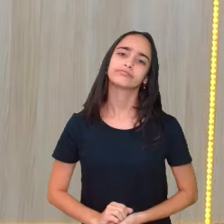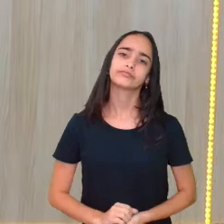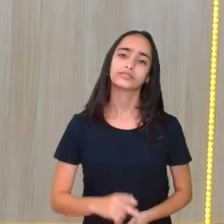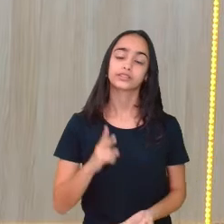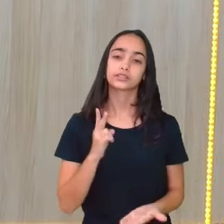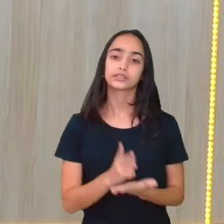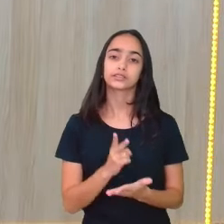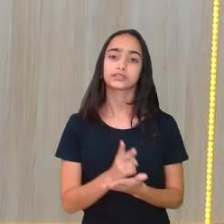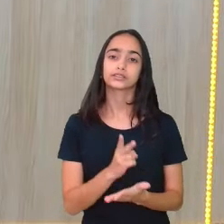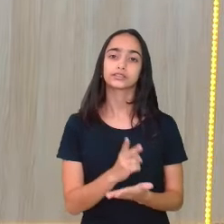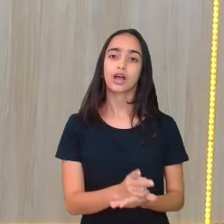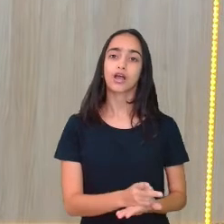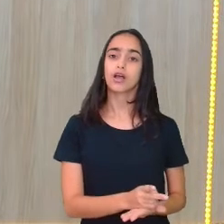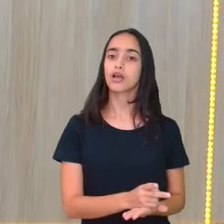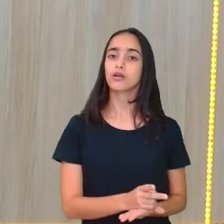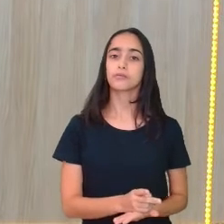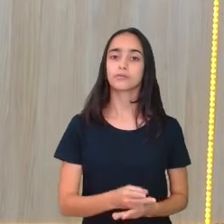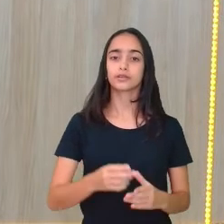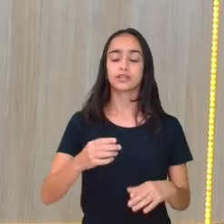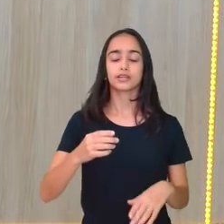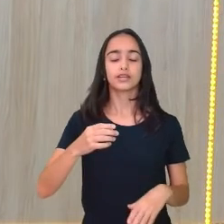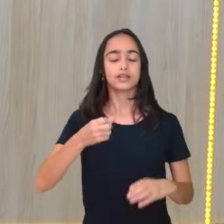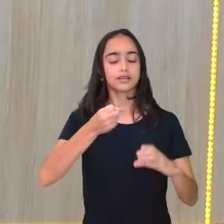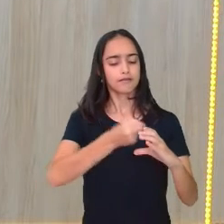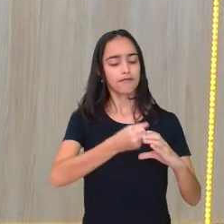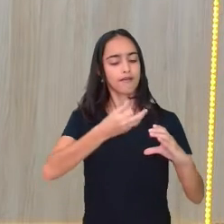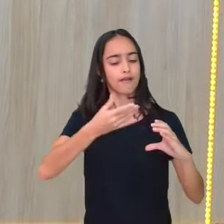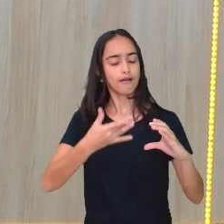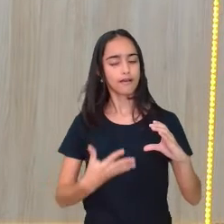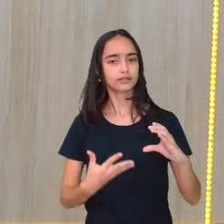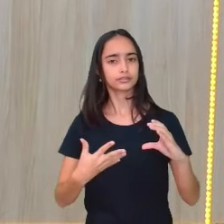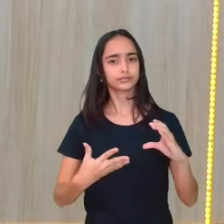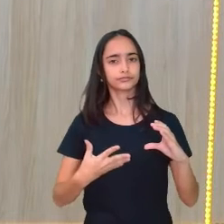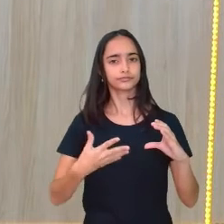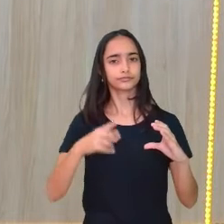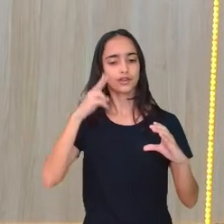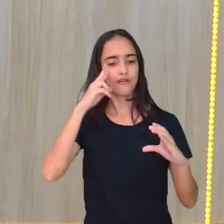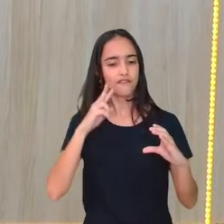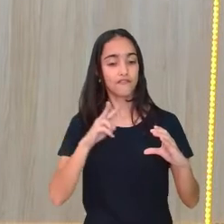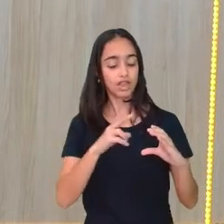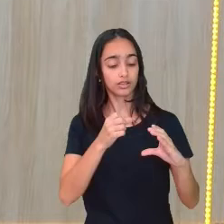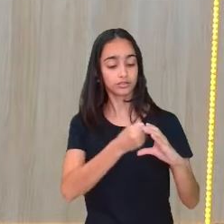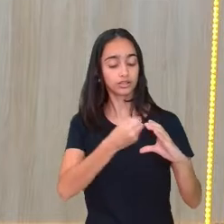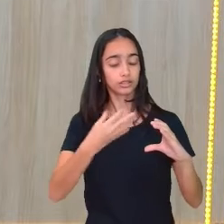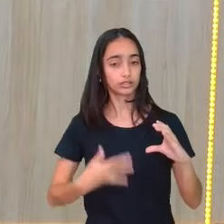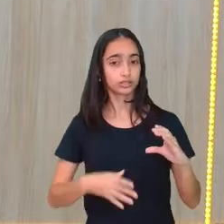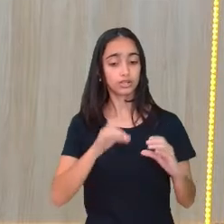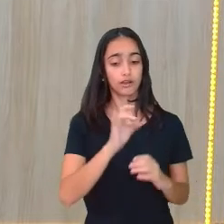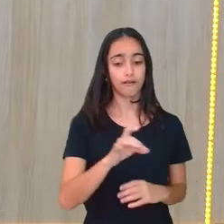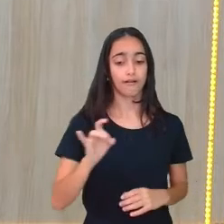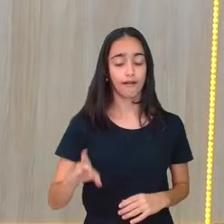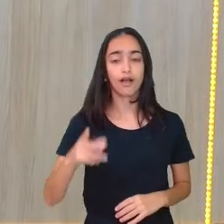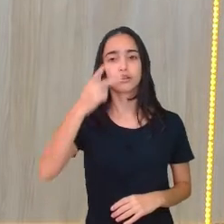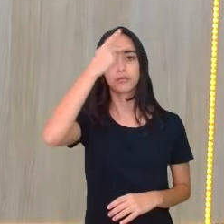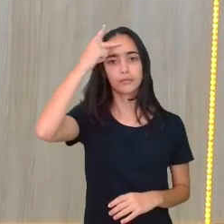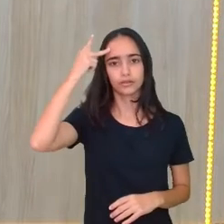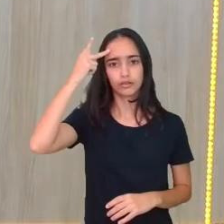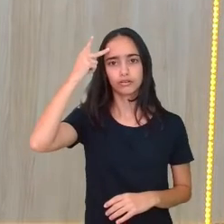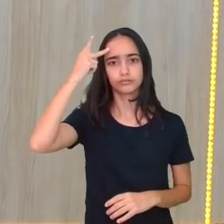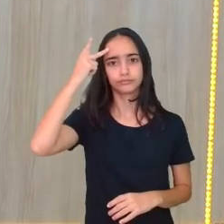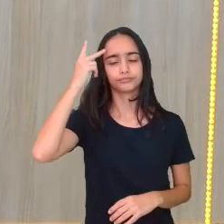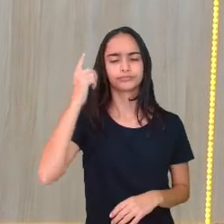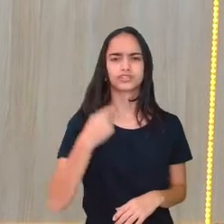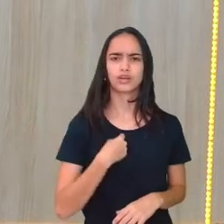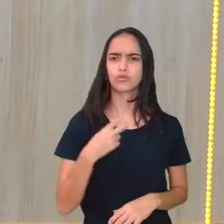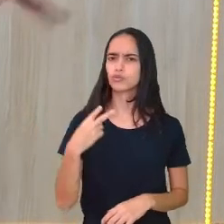levado em consideração aí as características individuais de cada pessoa. Então, eu não posso aqui